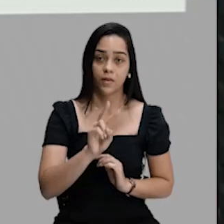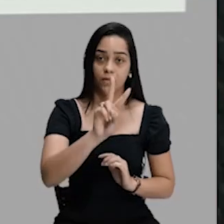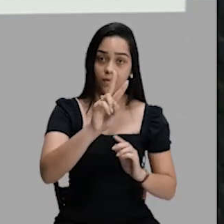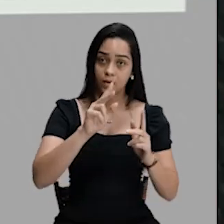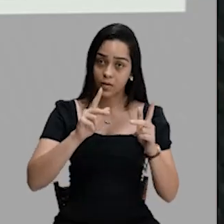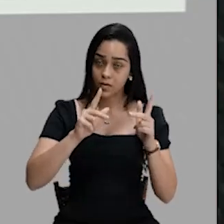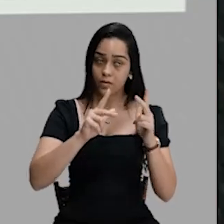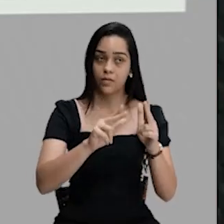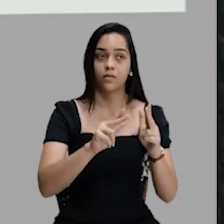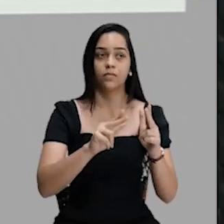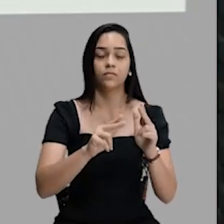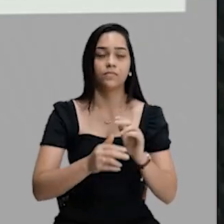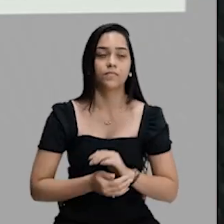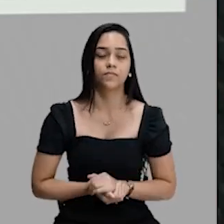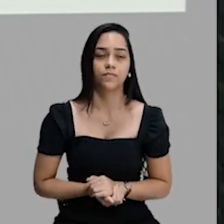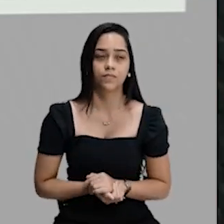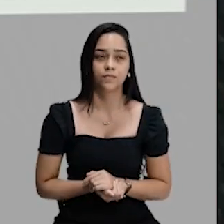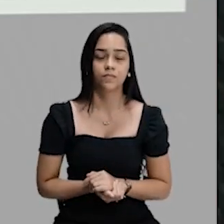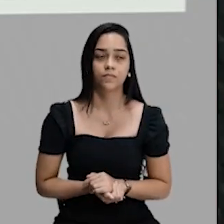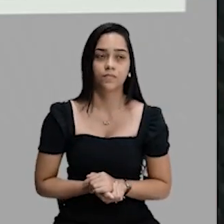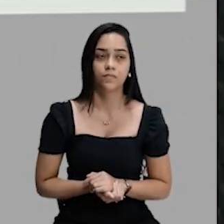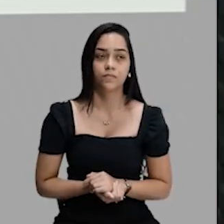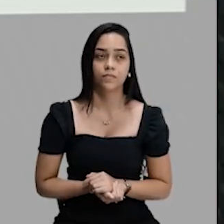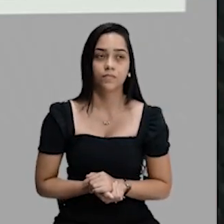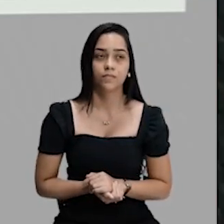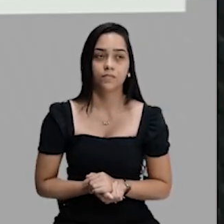a V